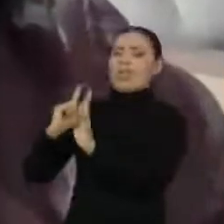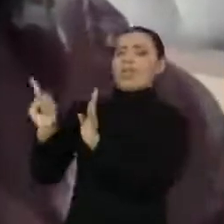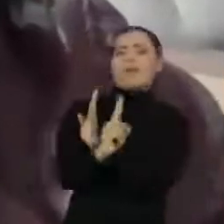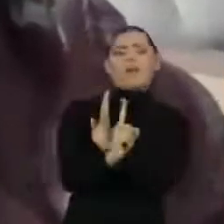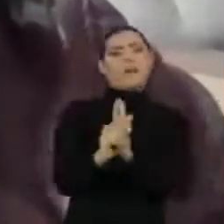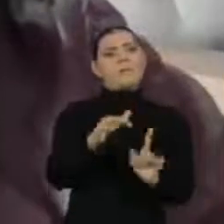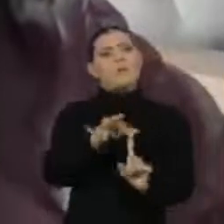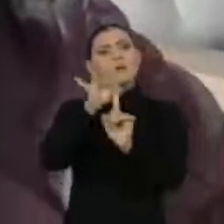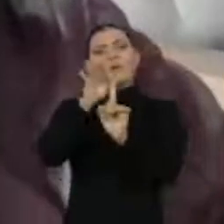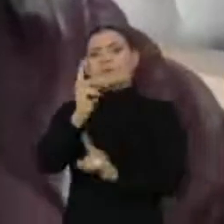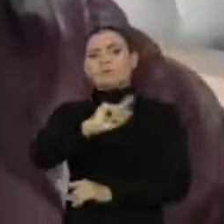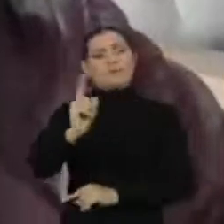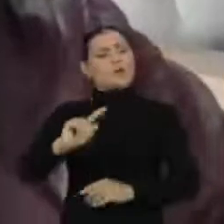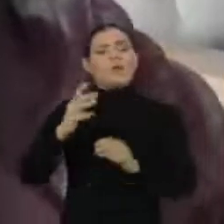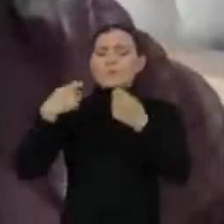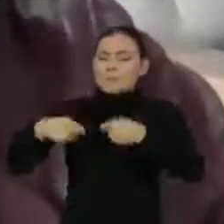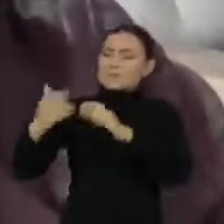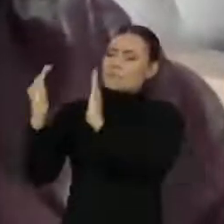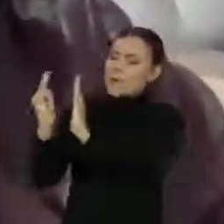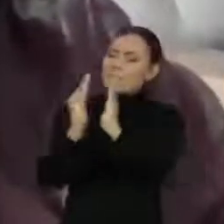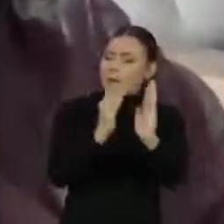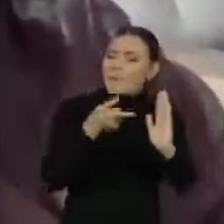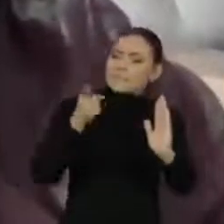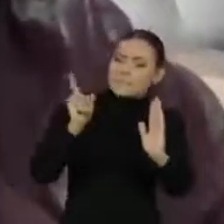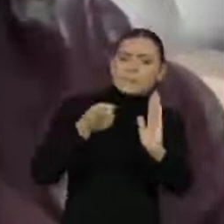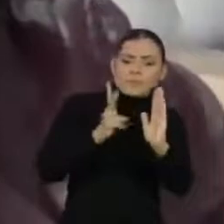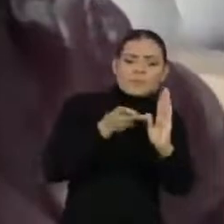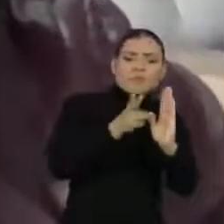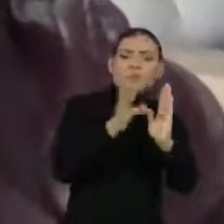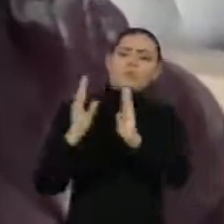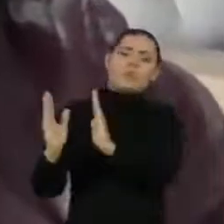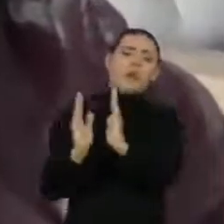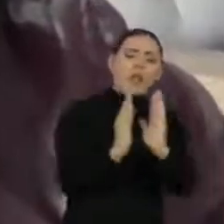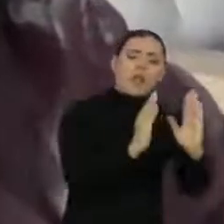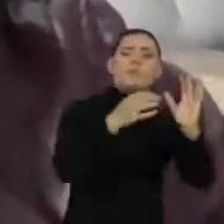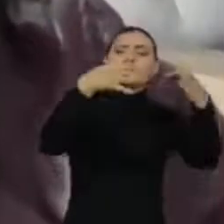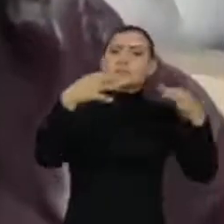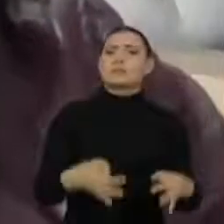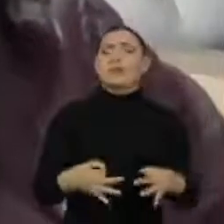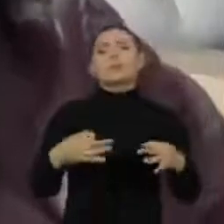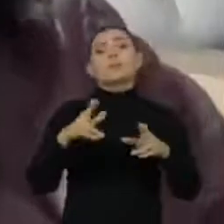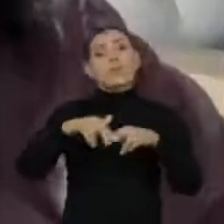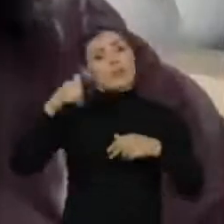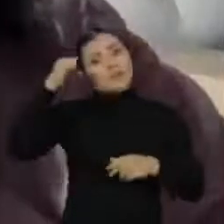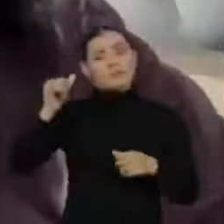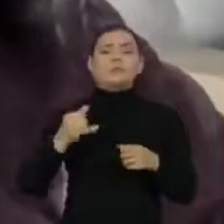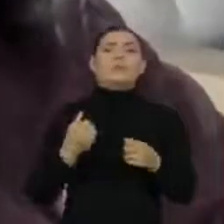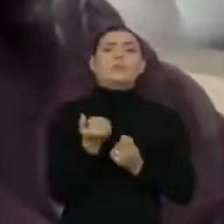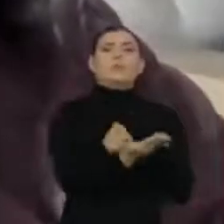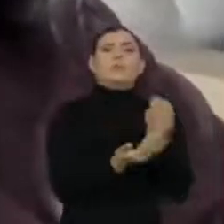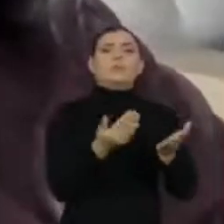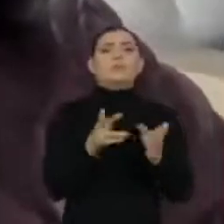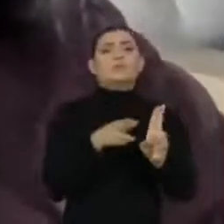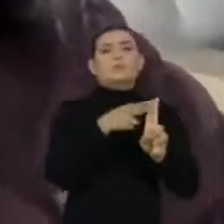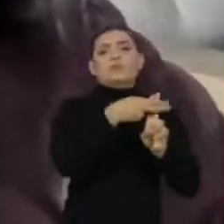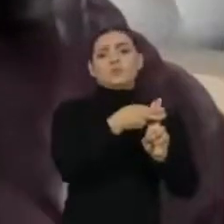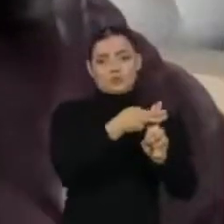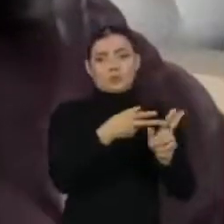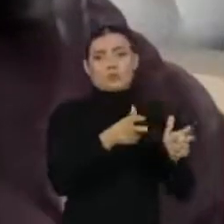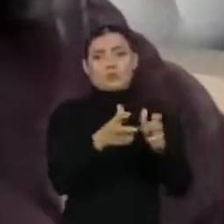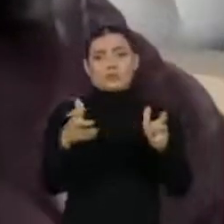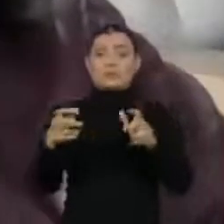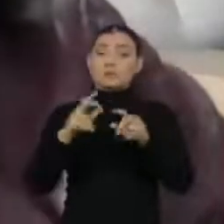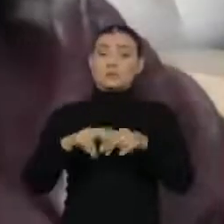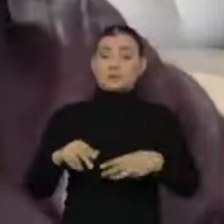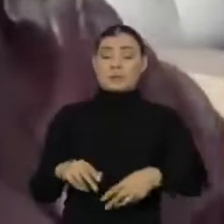grupos prioritários, né? Tirando a obrigatoriedade legal de que essas vacinas sejam doadas para o SUS, né? E o